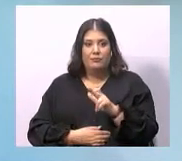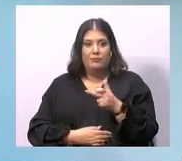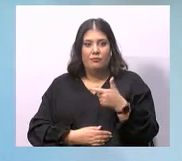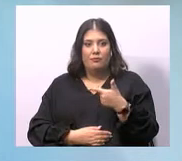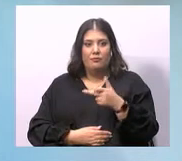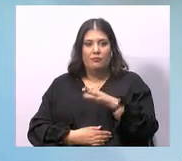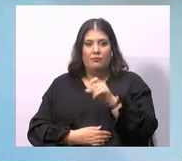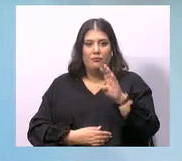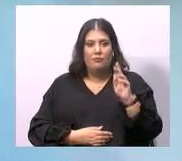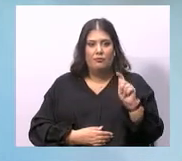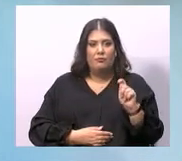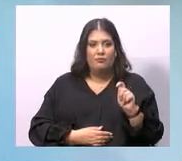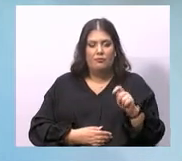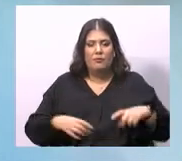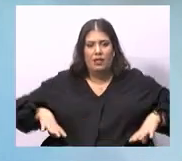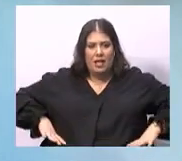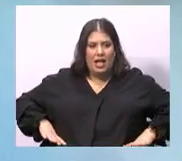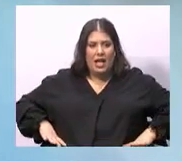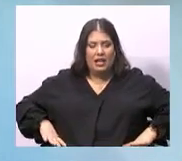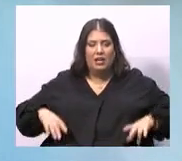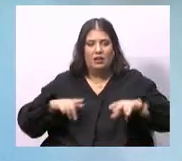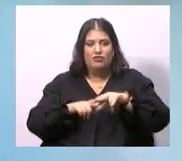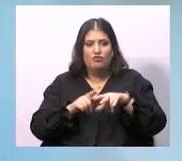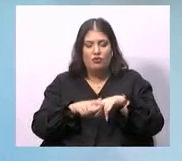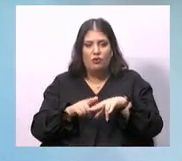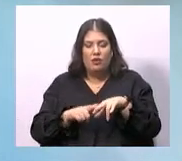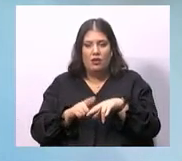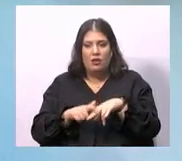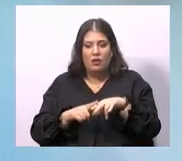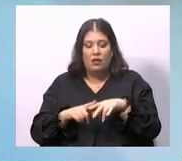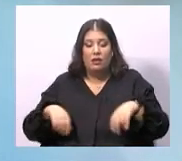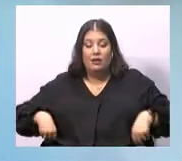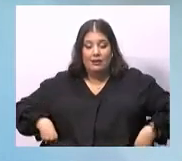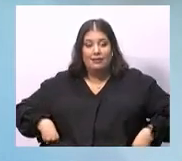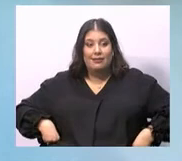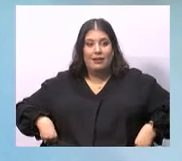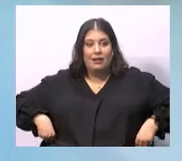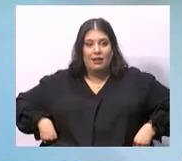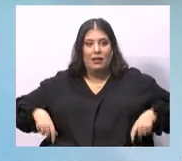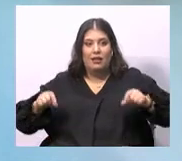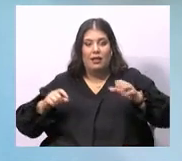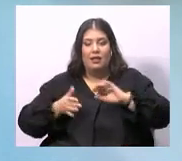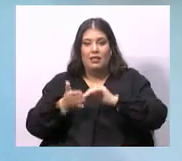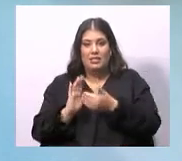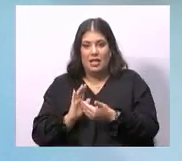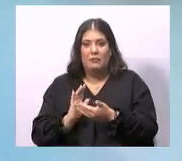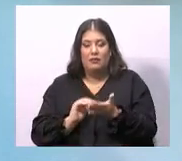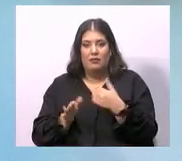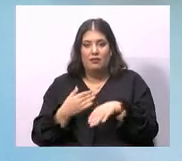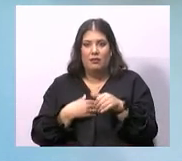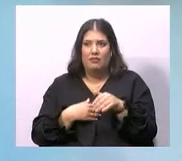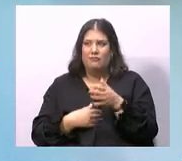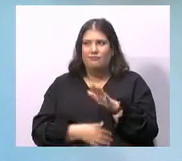nos joelhos, nada disso? Tenho artrose nas ancas. Quando eu fui fazer um exame, agora